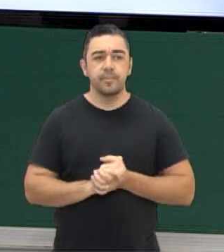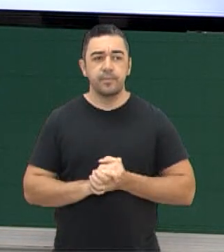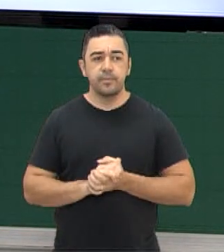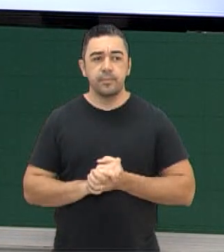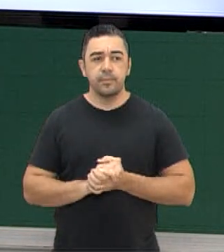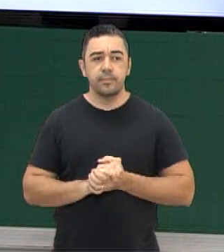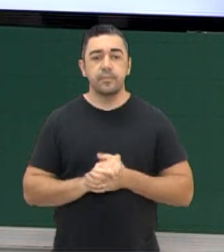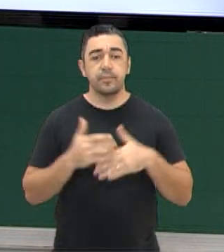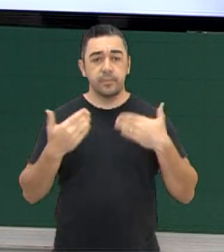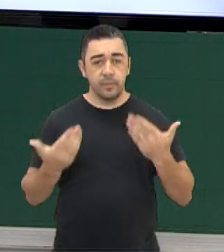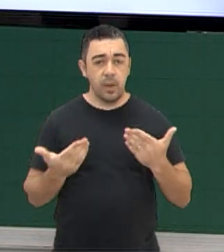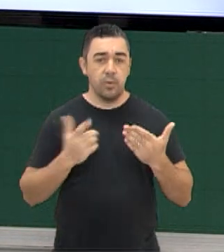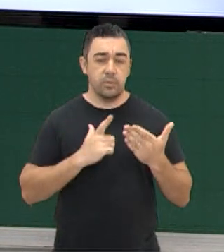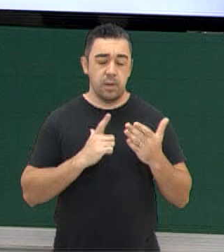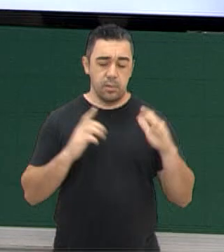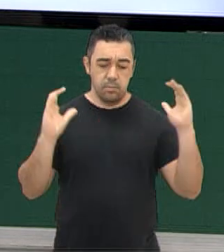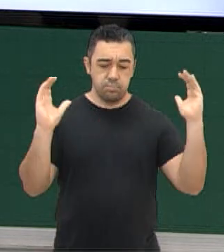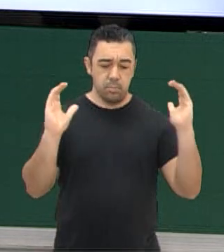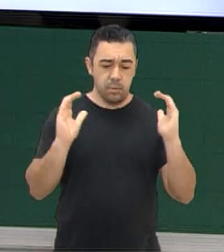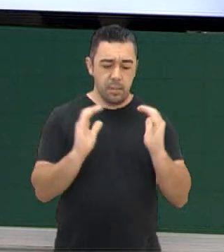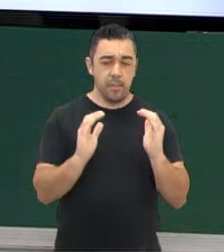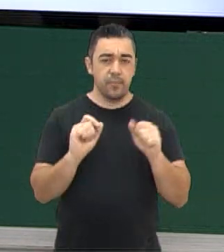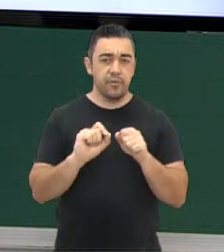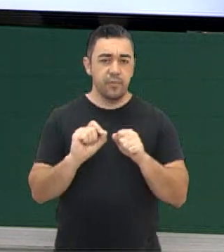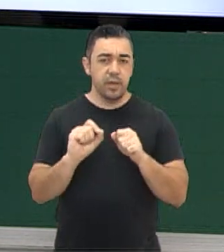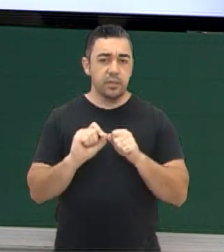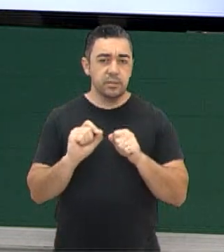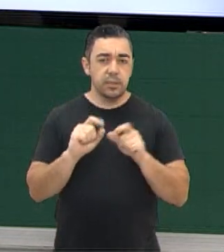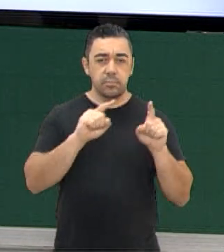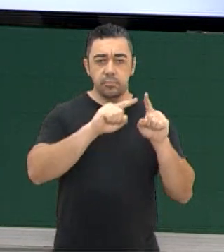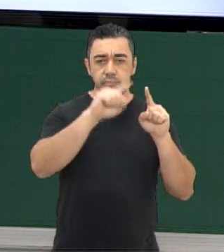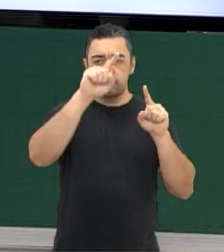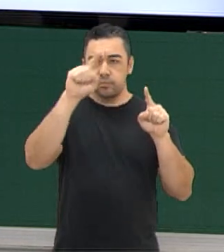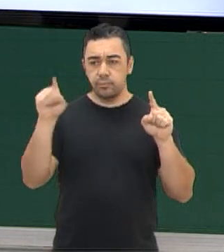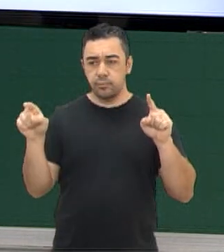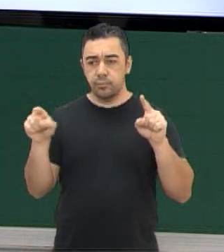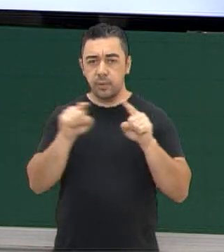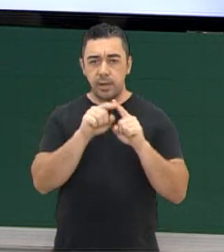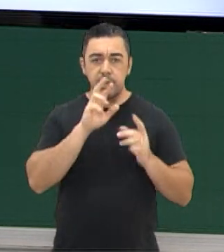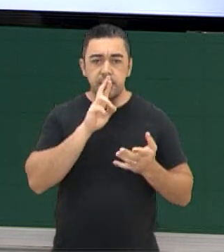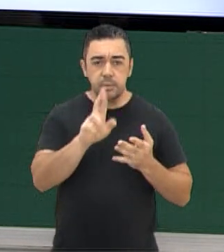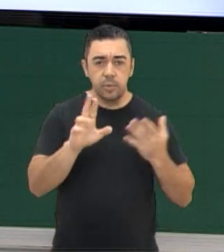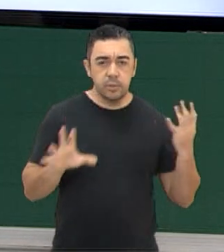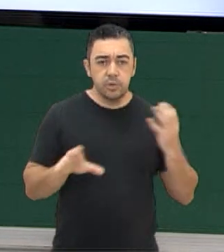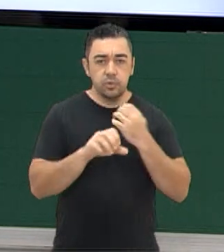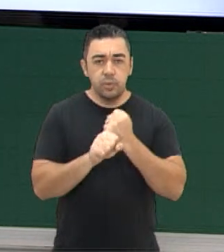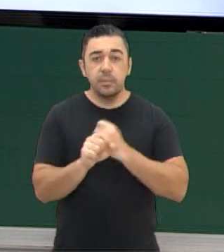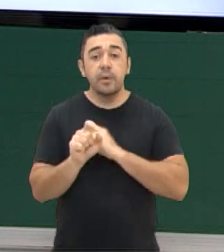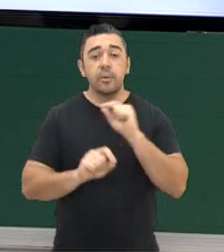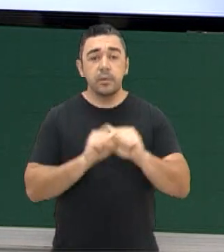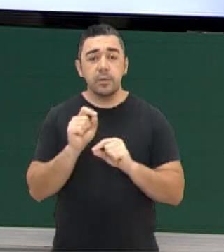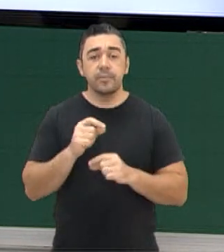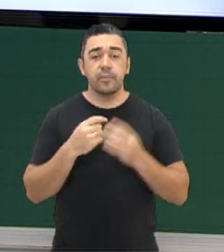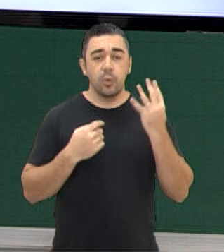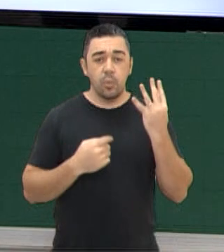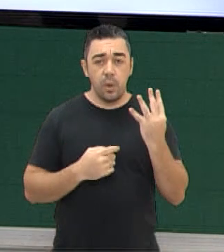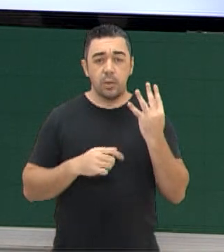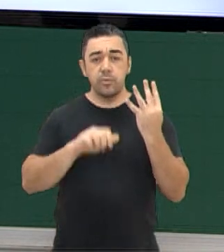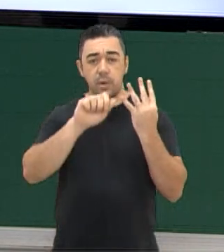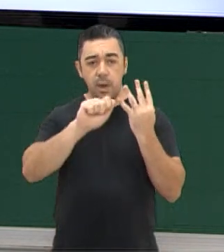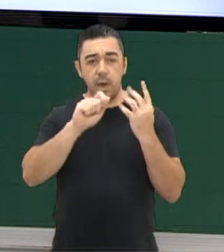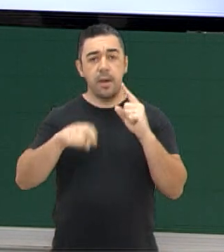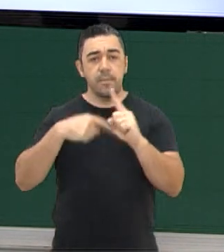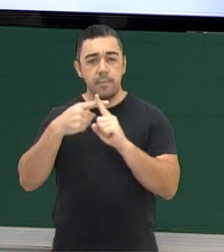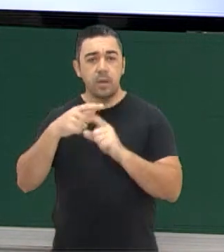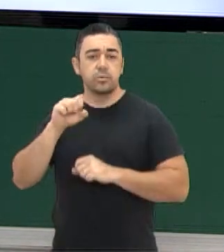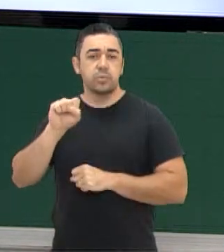ao reduzirmos os termos semelhantes do polígono, a minha resposta da soma do triângulo vai ser 4A